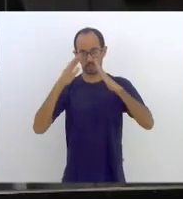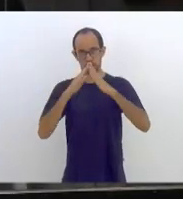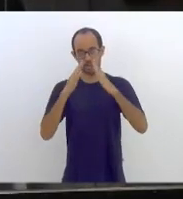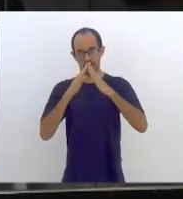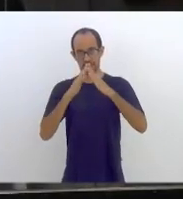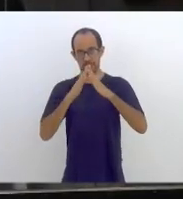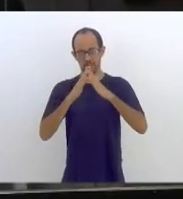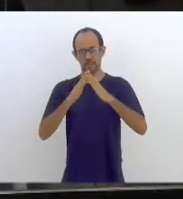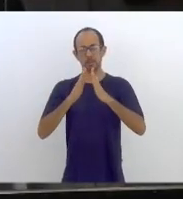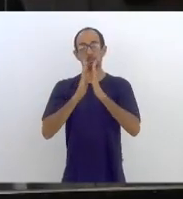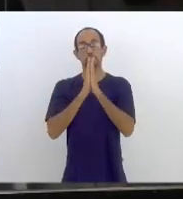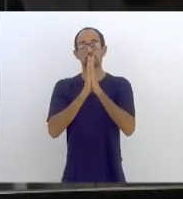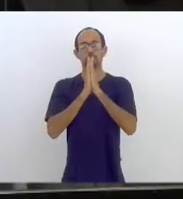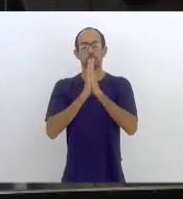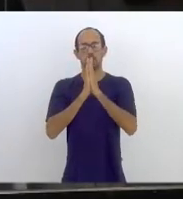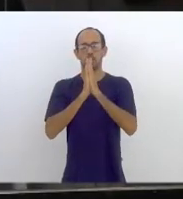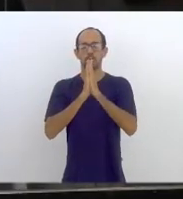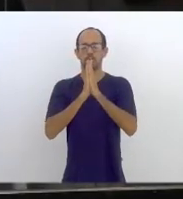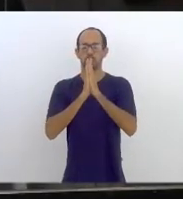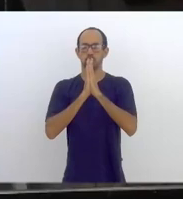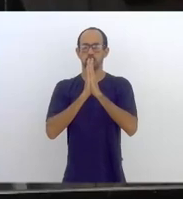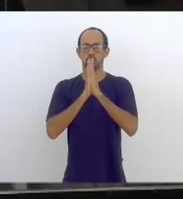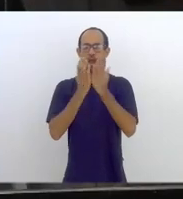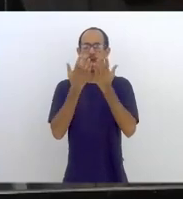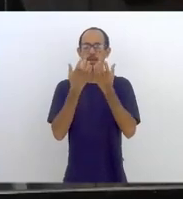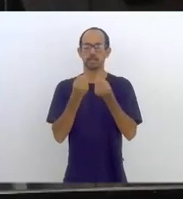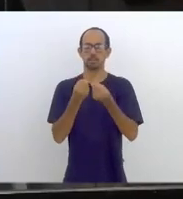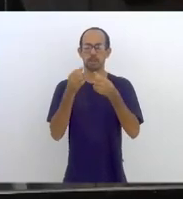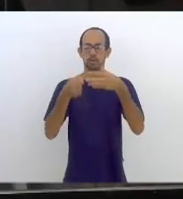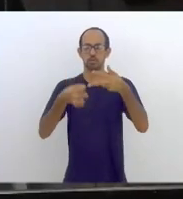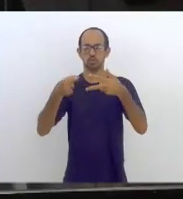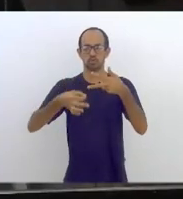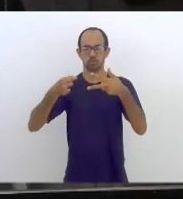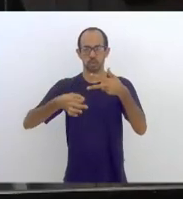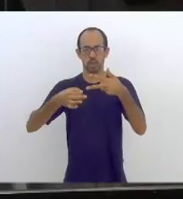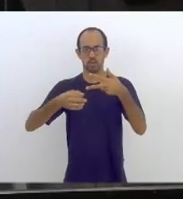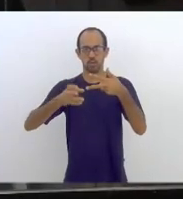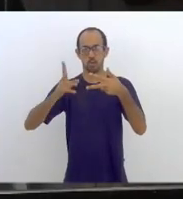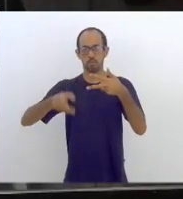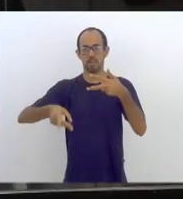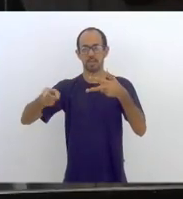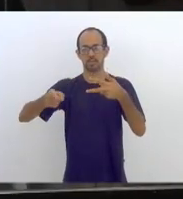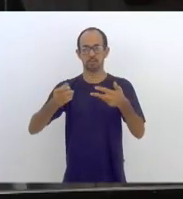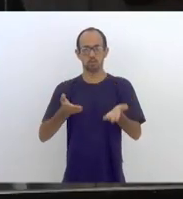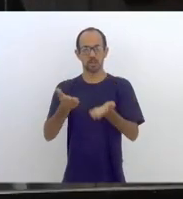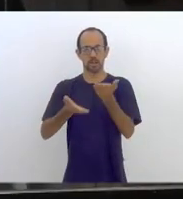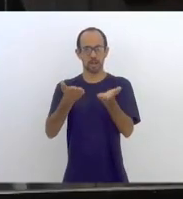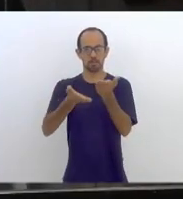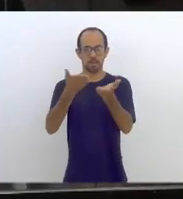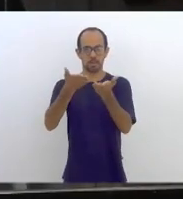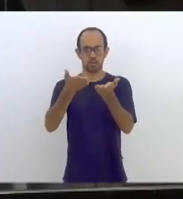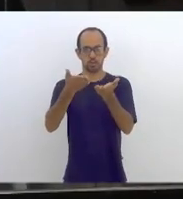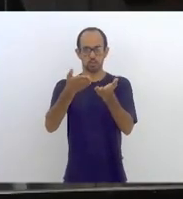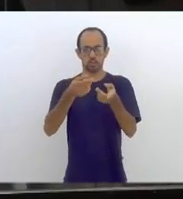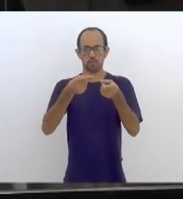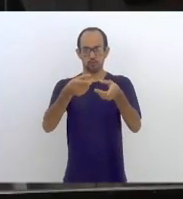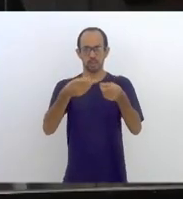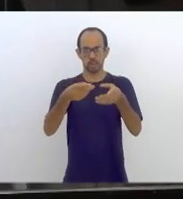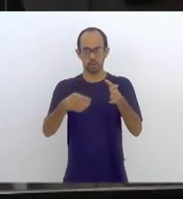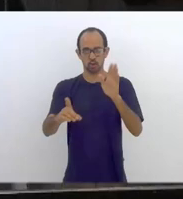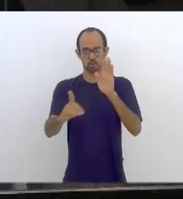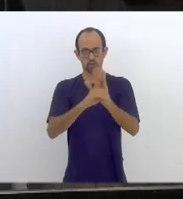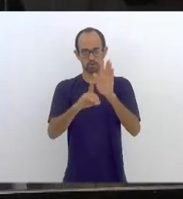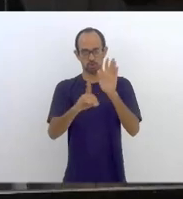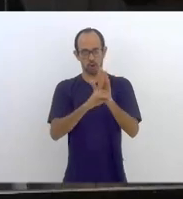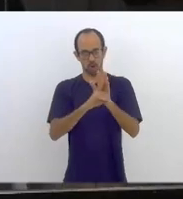implorando para receber do Judiciário o mesmo tratamento que um traficante e que um